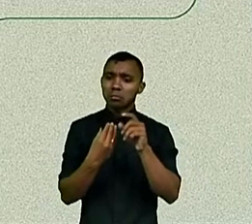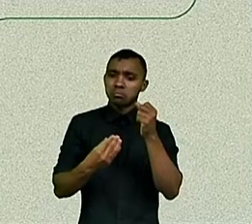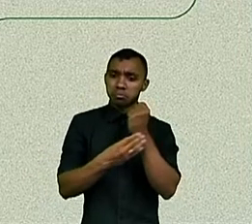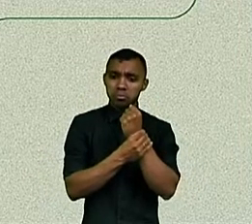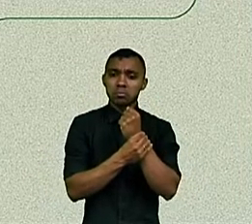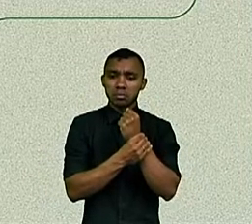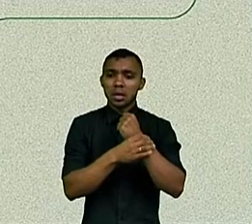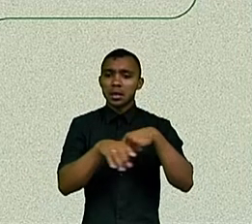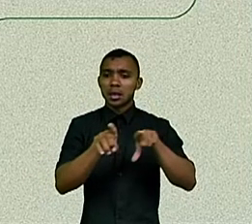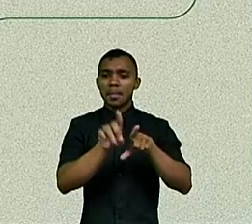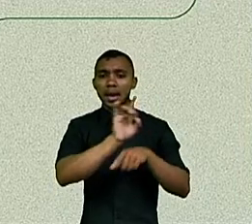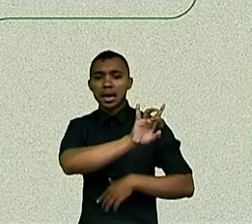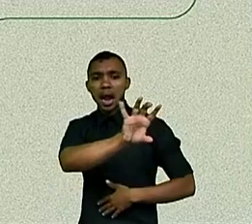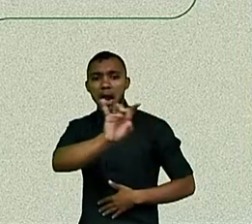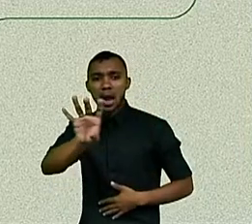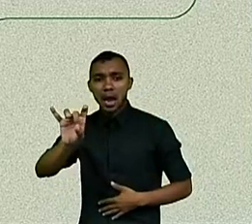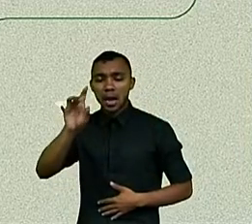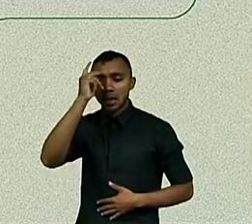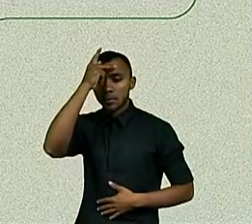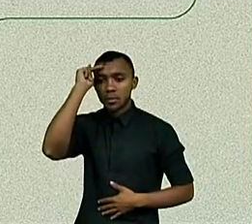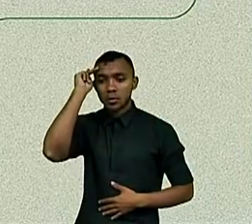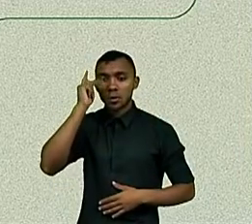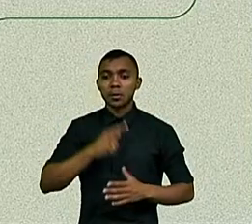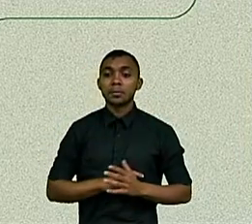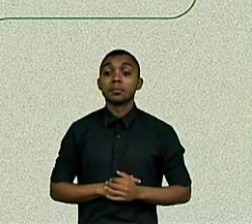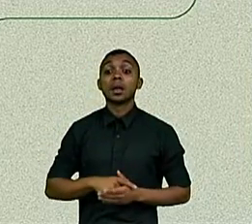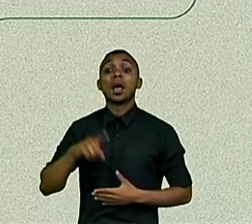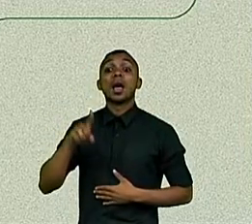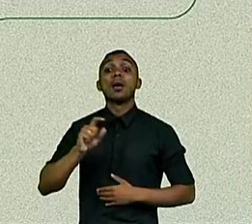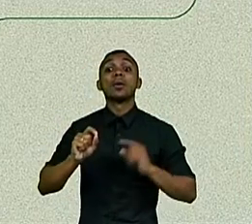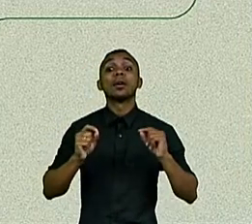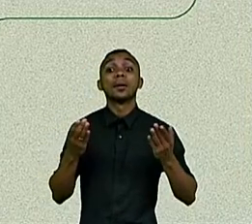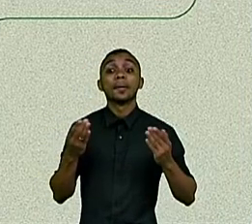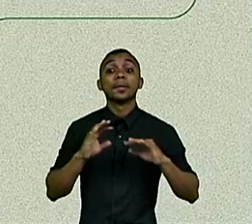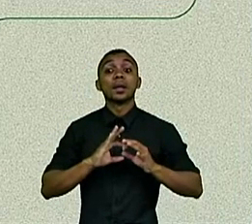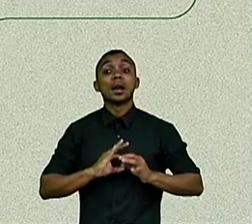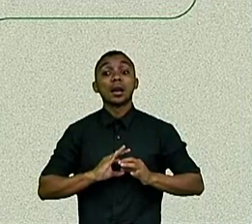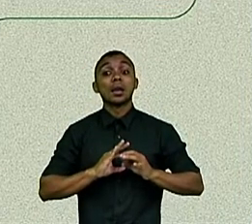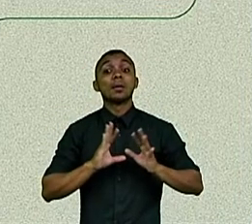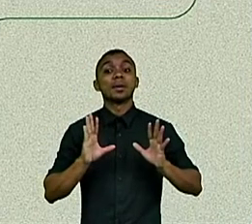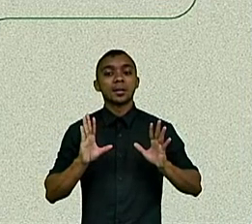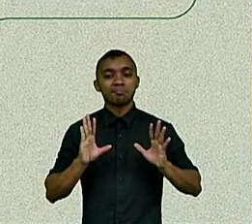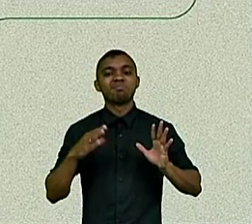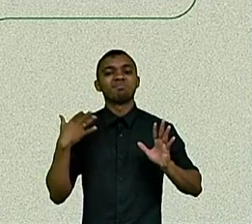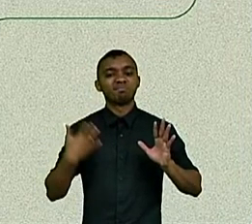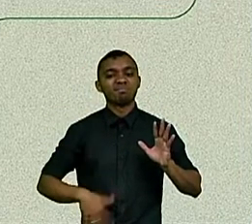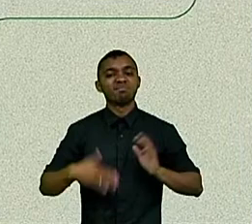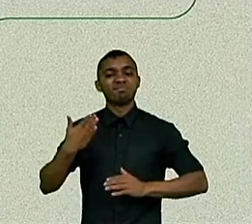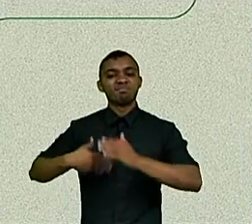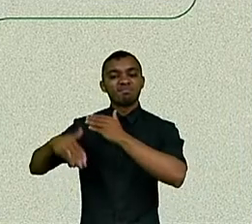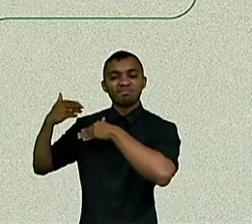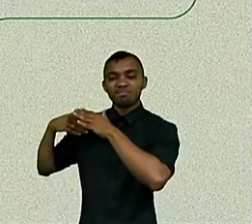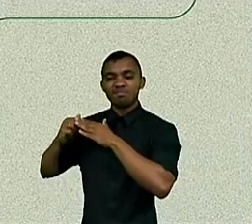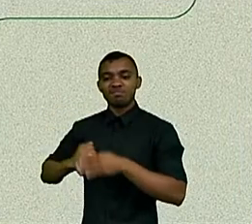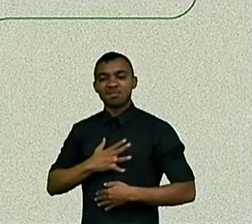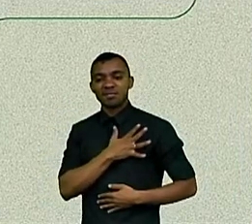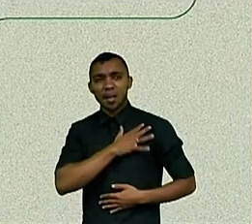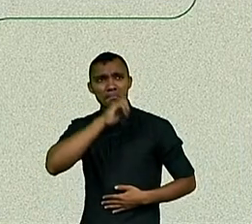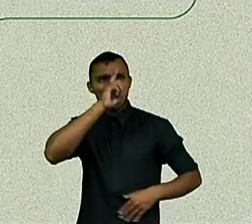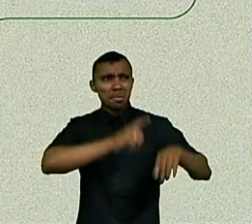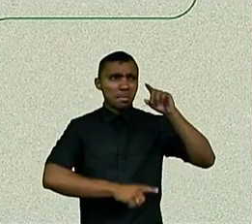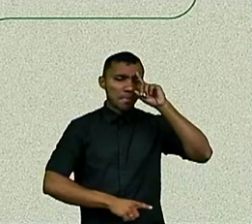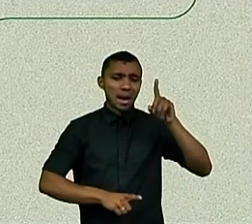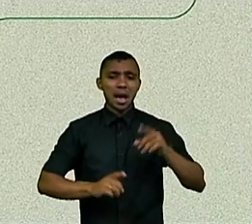individuais gente a liberdade é muito cara no período da ditadura militar liberdade